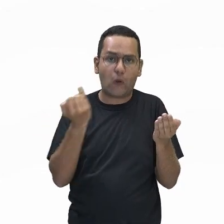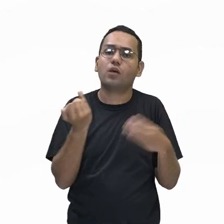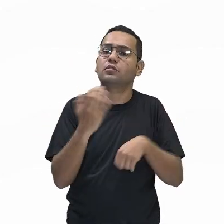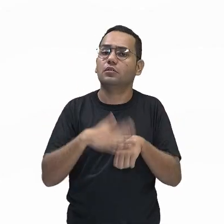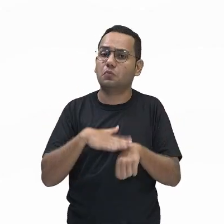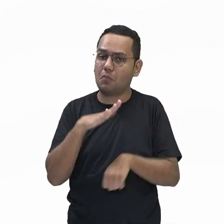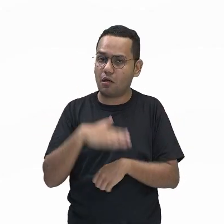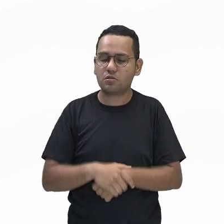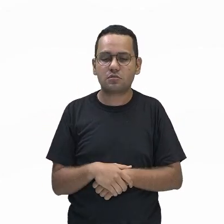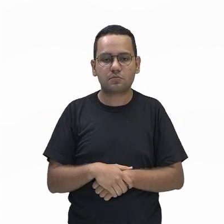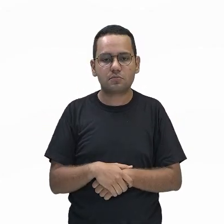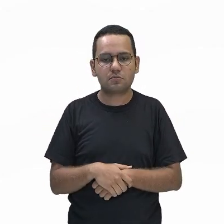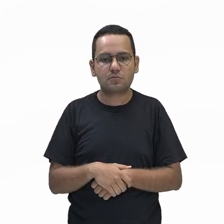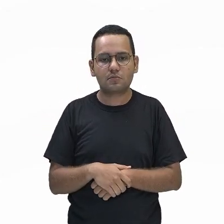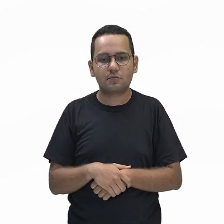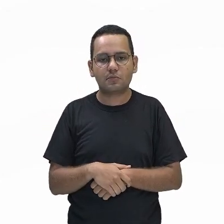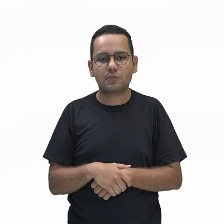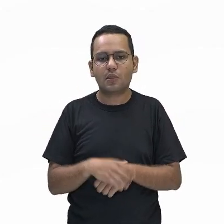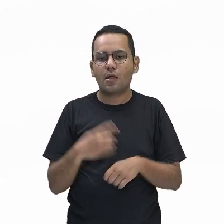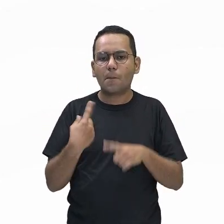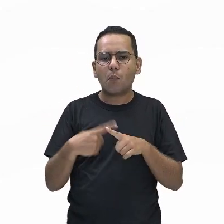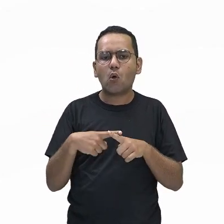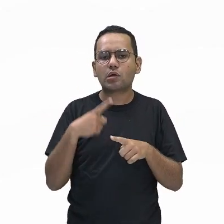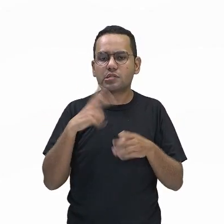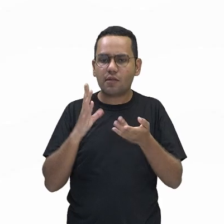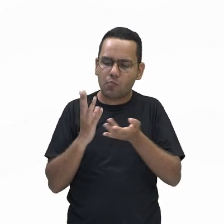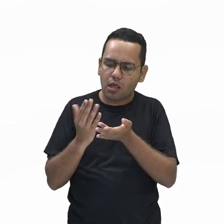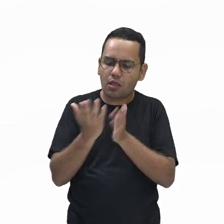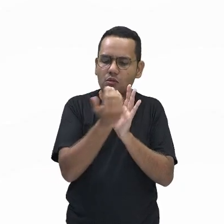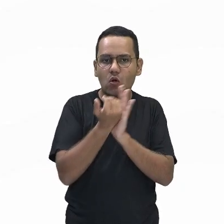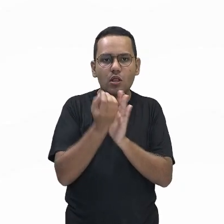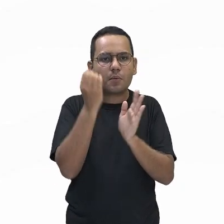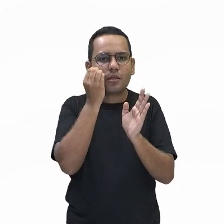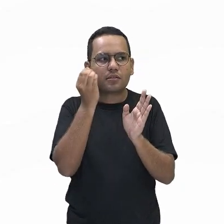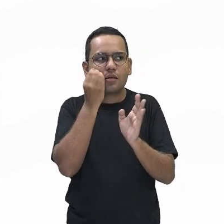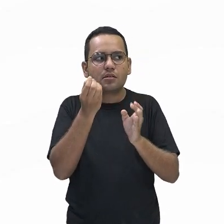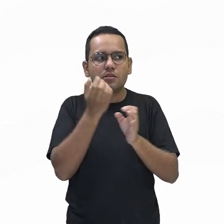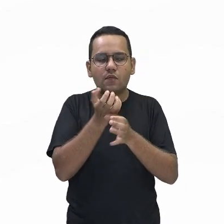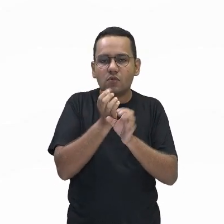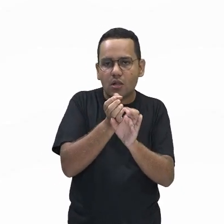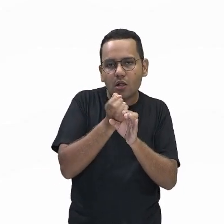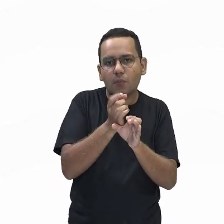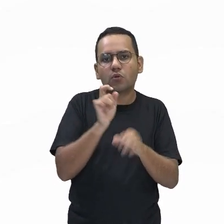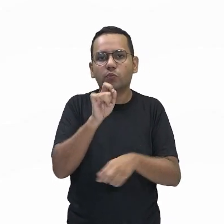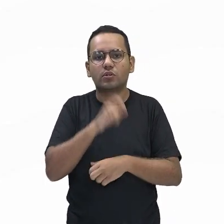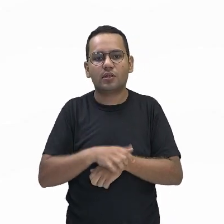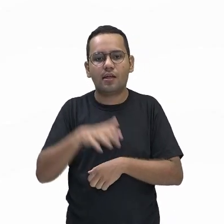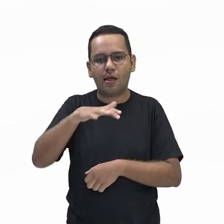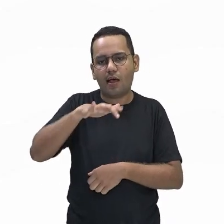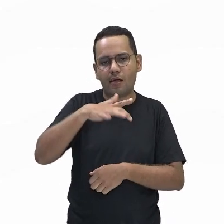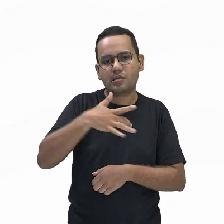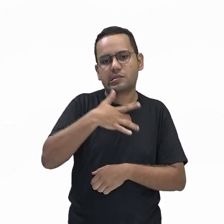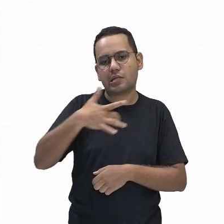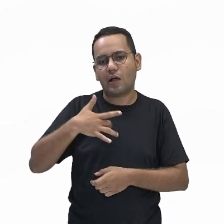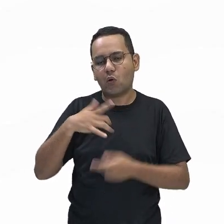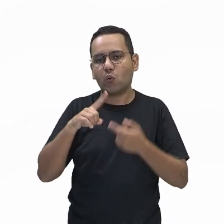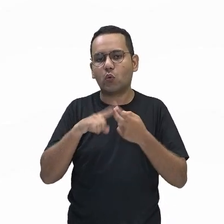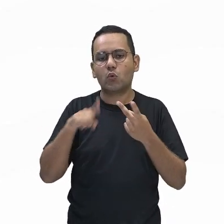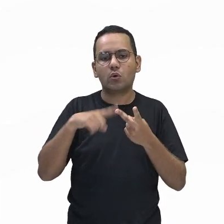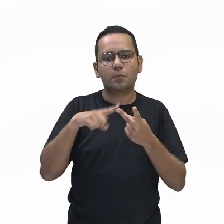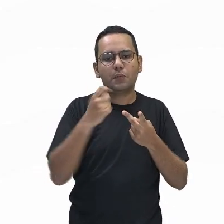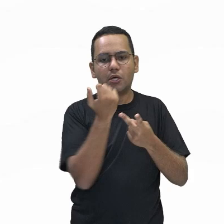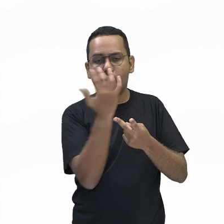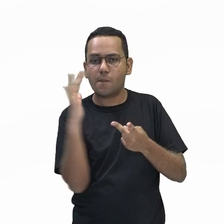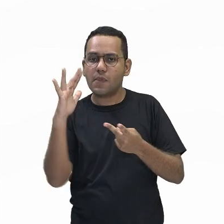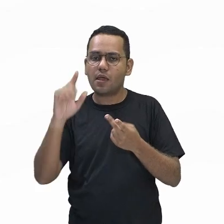que foram obtidos dentro dos laboratórios, tanto sobre questões de saúde, meio ambiente,